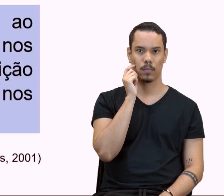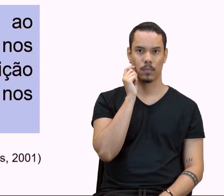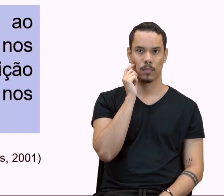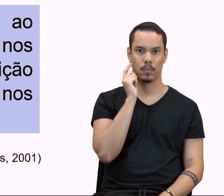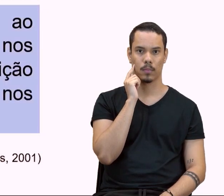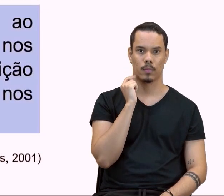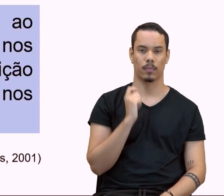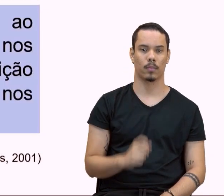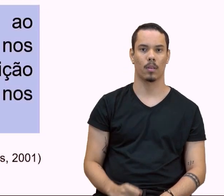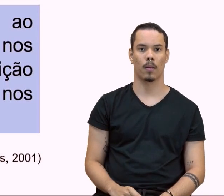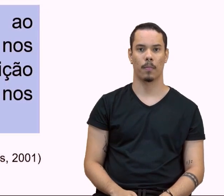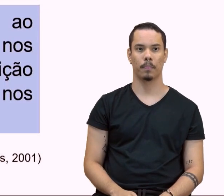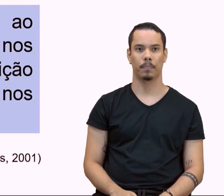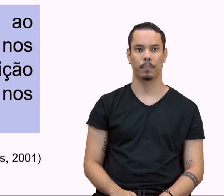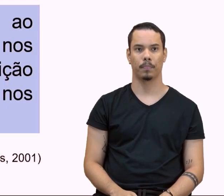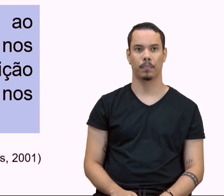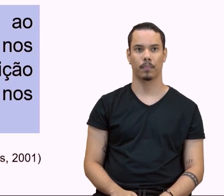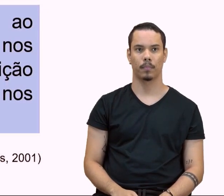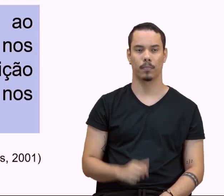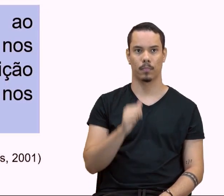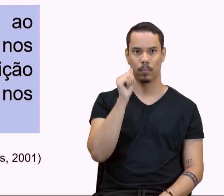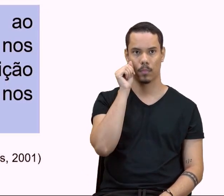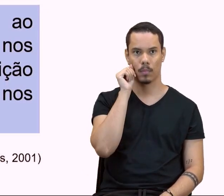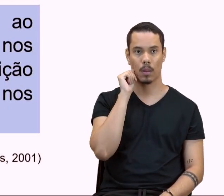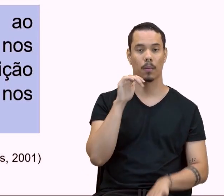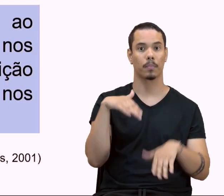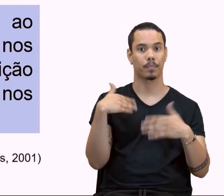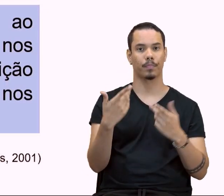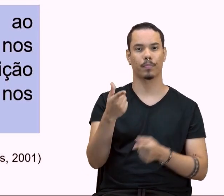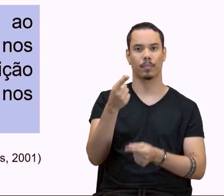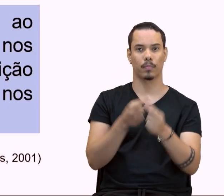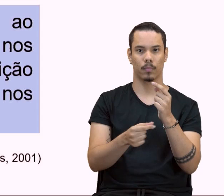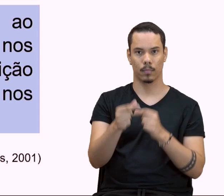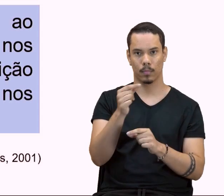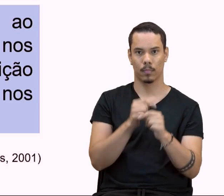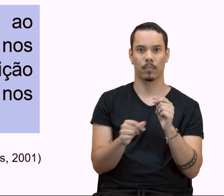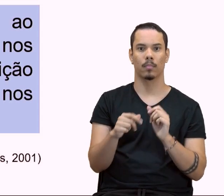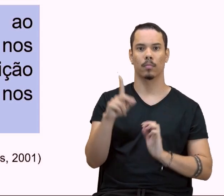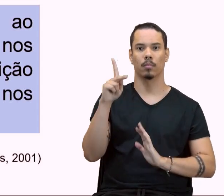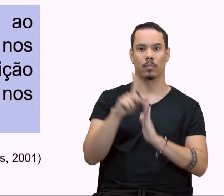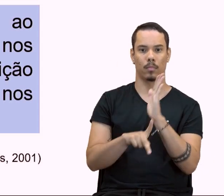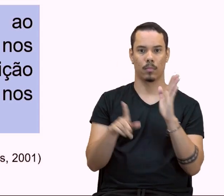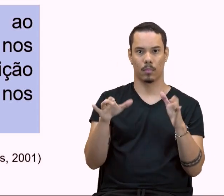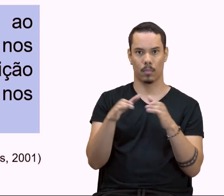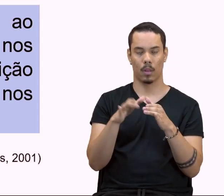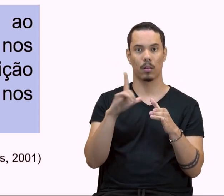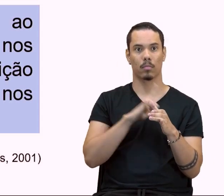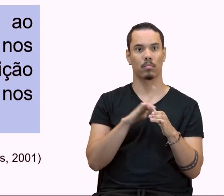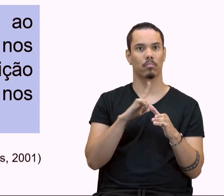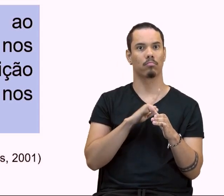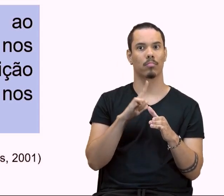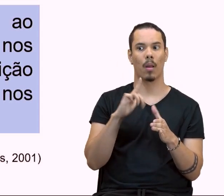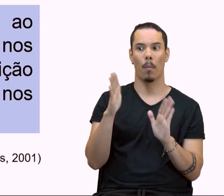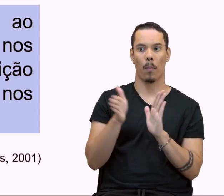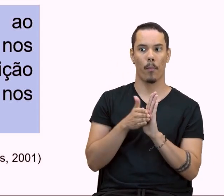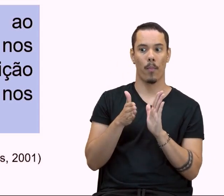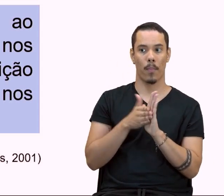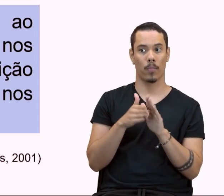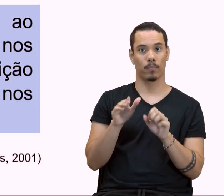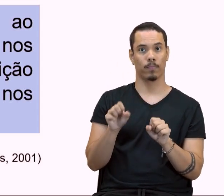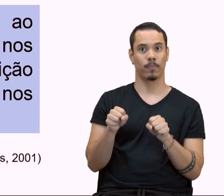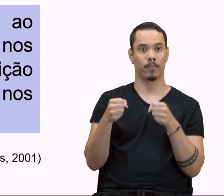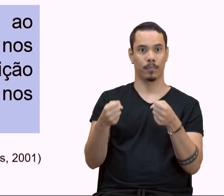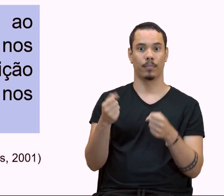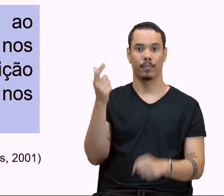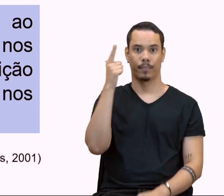lá, continuando. Do ponto de vista econômico, o Planaflora foi uma ousada proposta de captação de